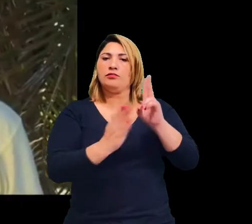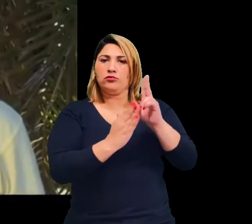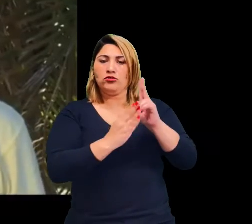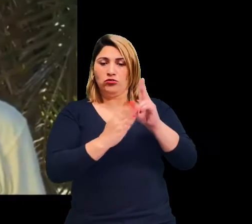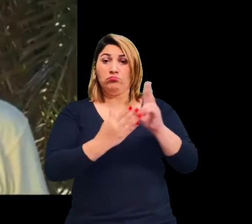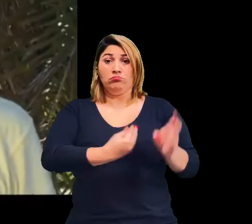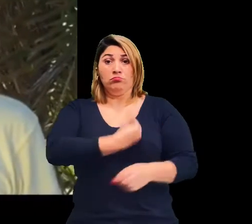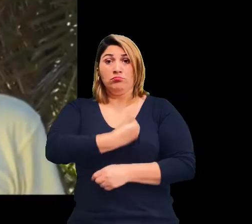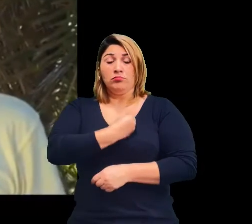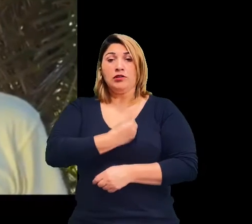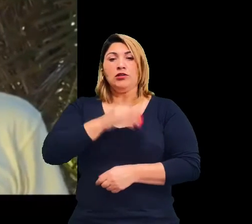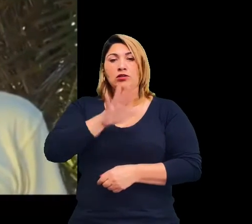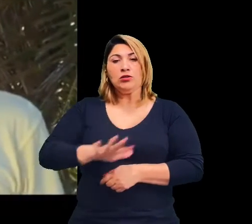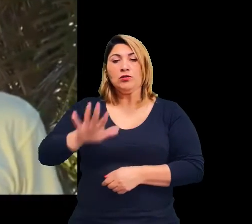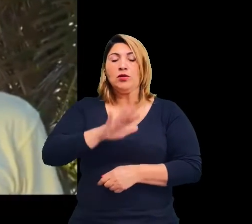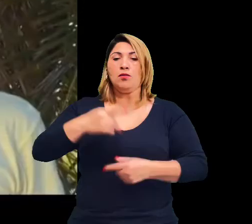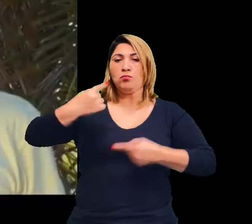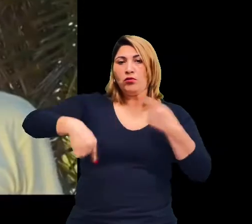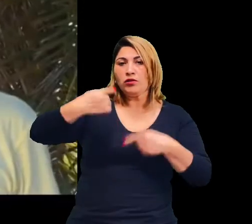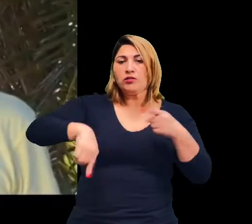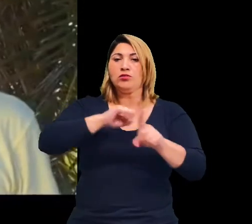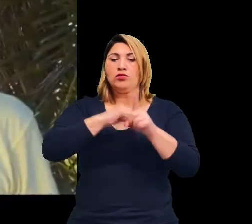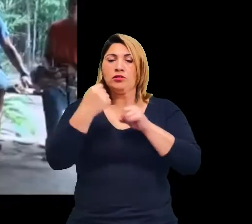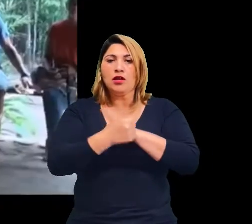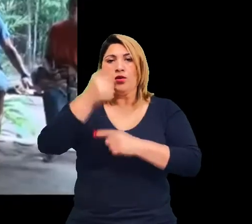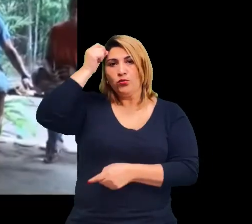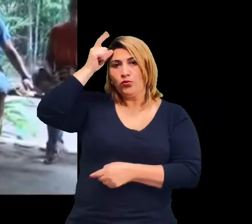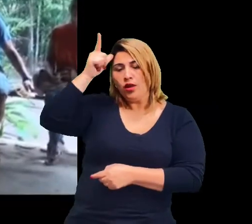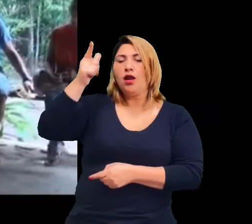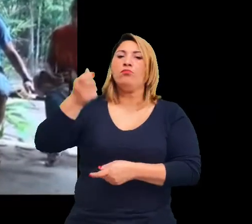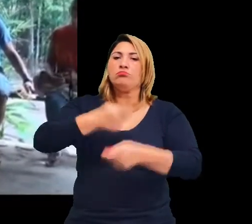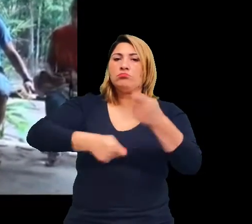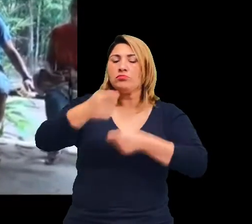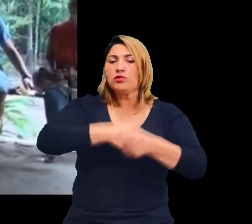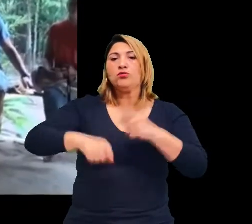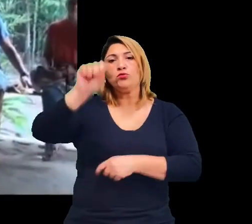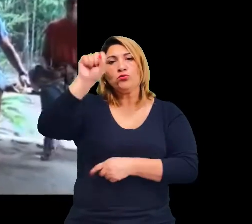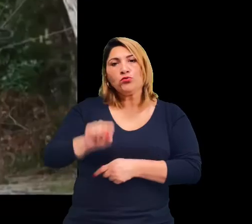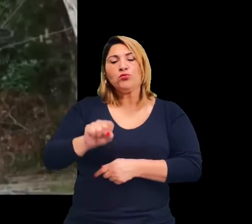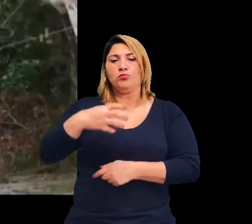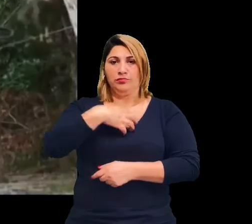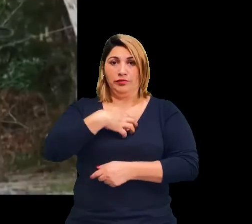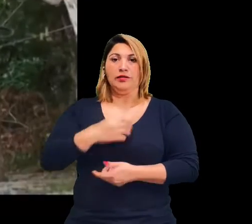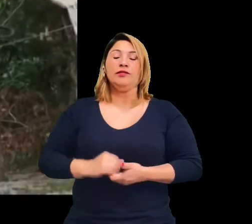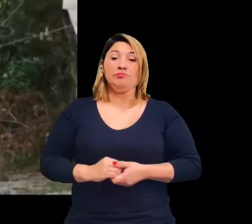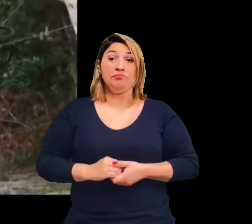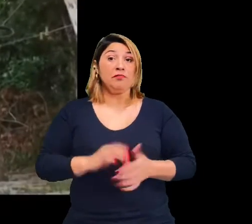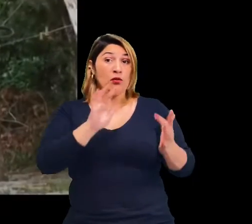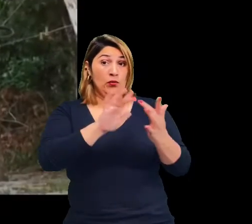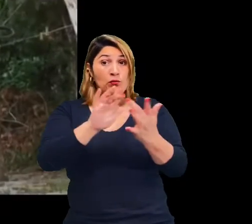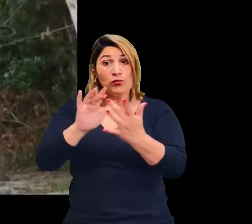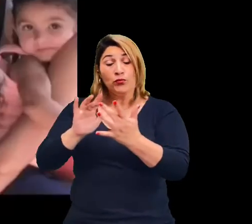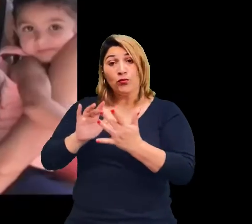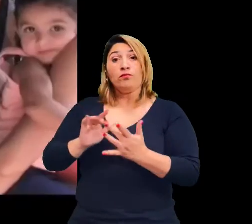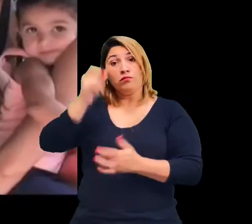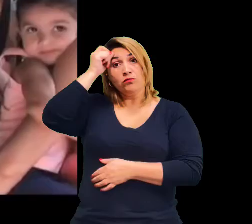cena política, social, cultural, econômica do extremo sul da Bahia. Apesar do contato com a cultura do homem branco,